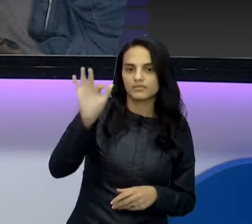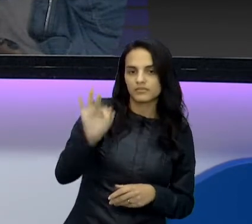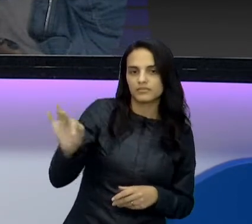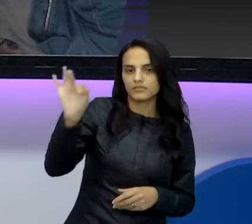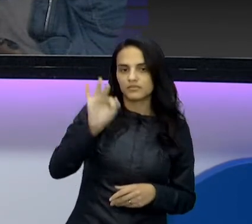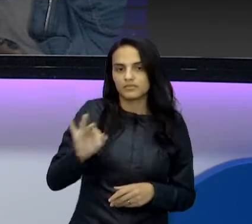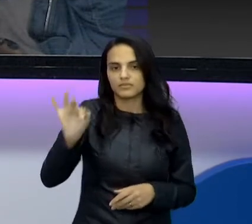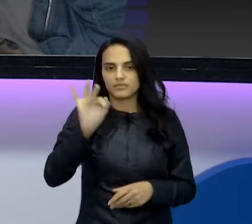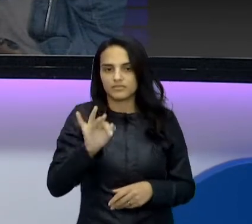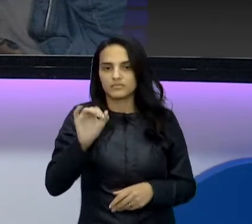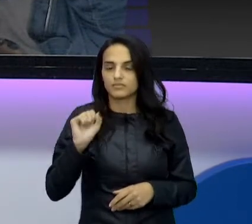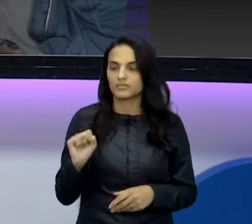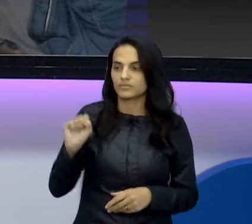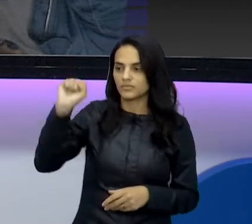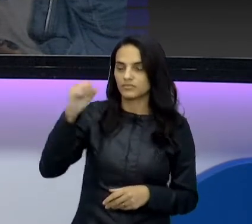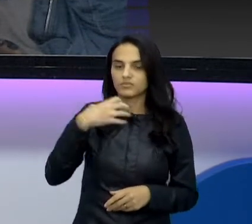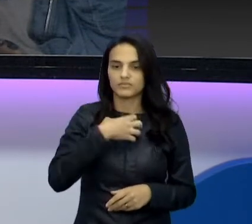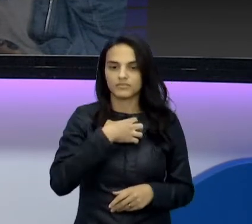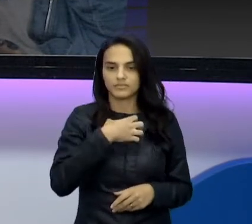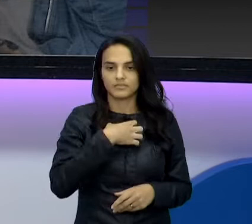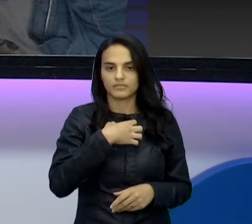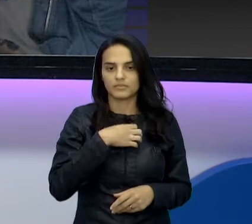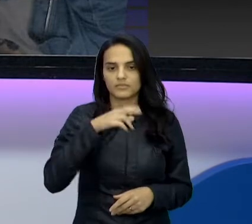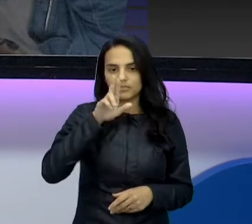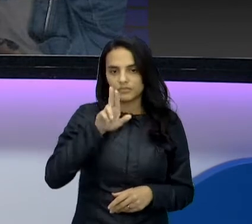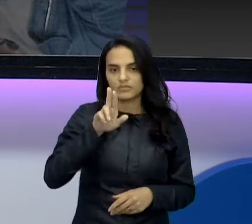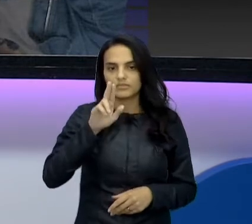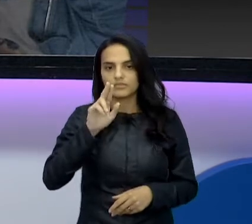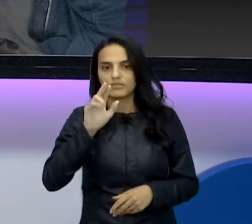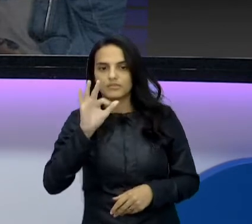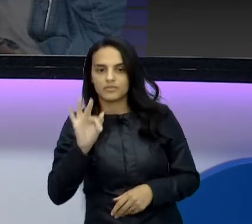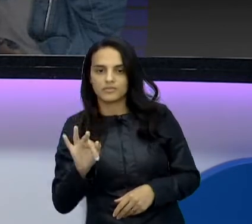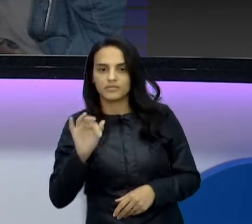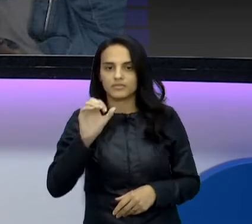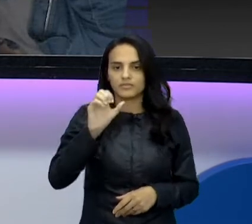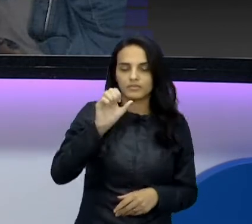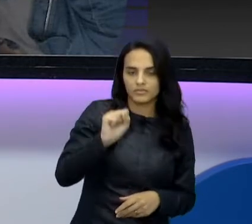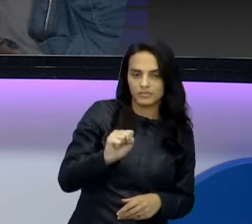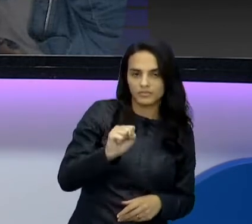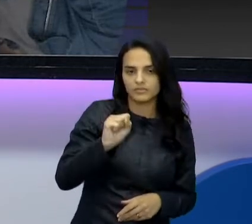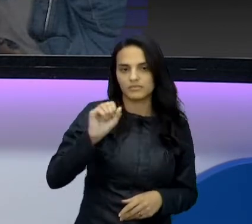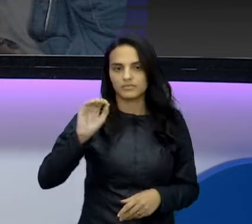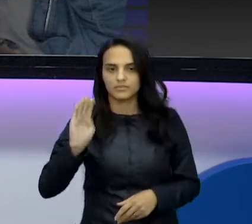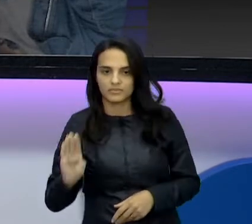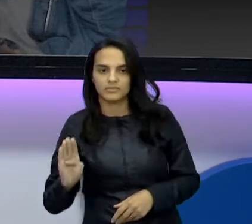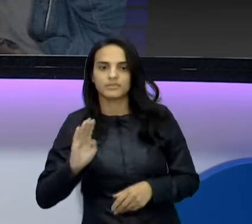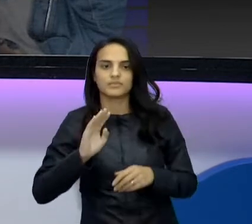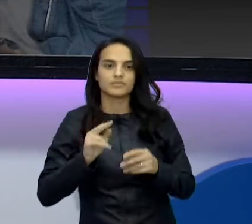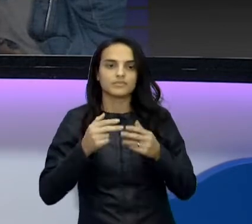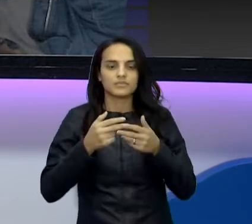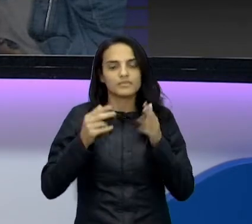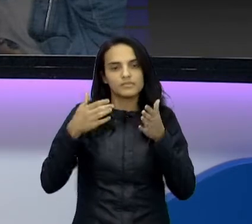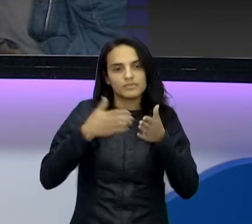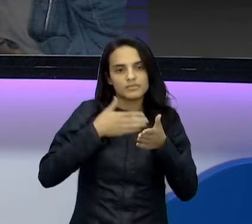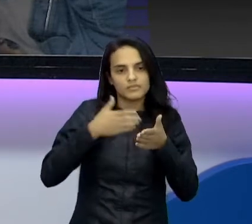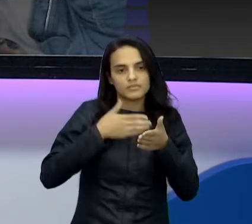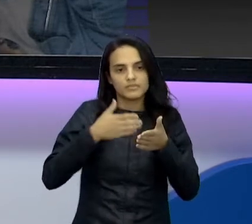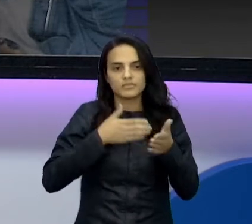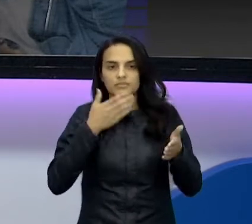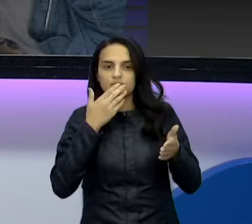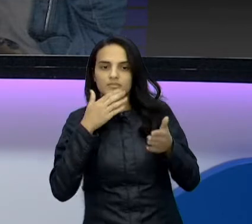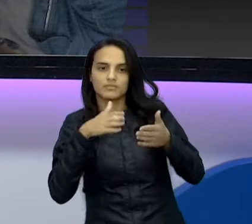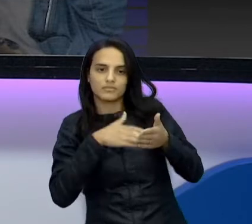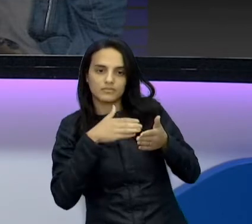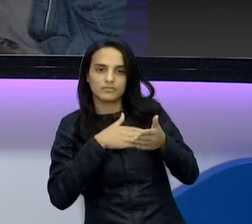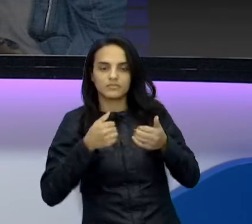do Sul da Bahia, tá? UFSB. E autor do livro Racismo Linguístico, que começa o papo,